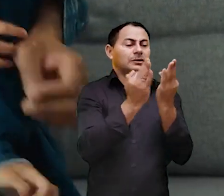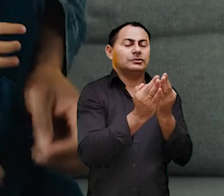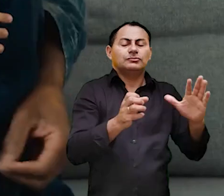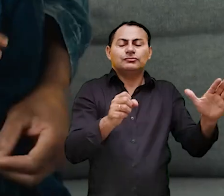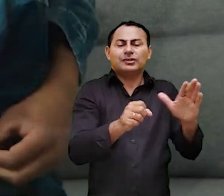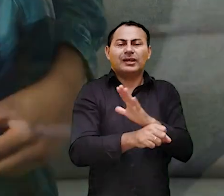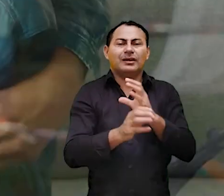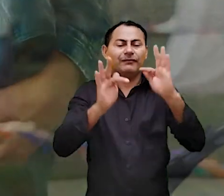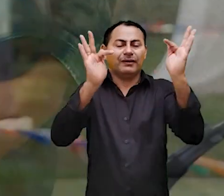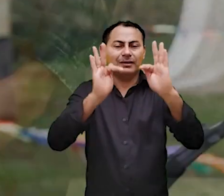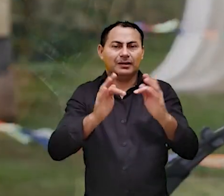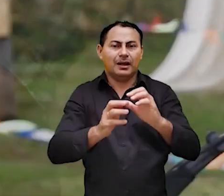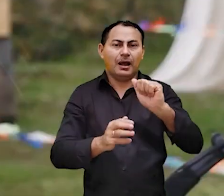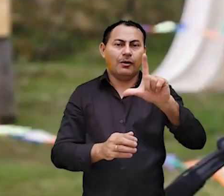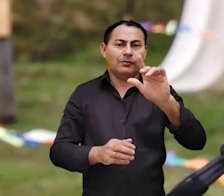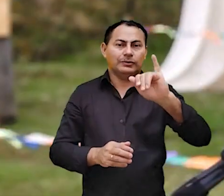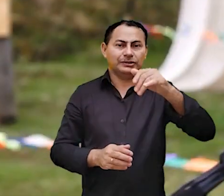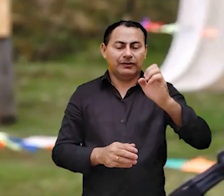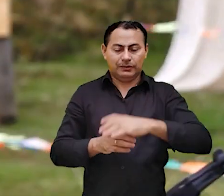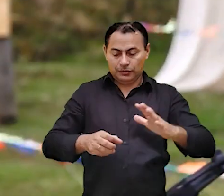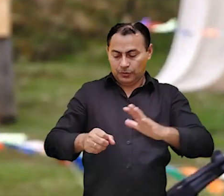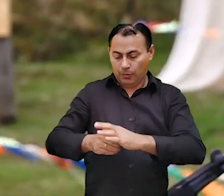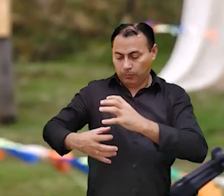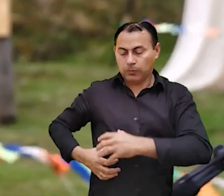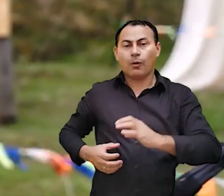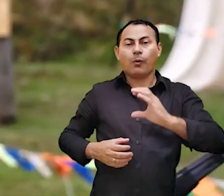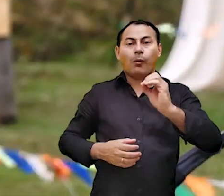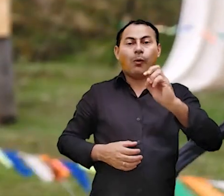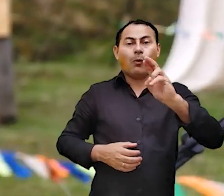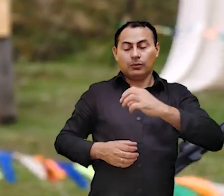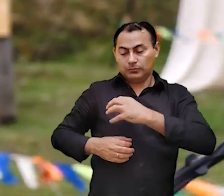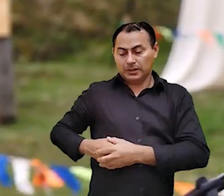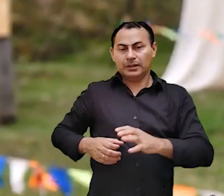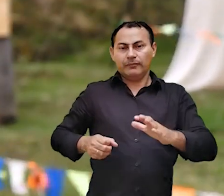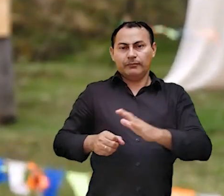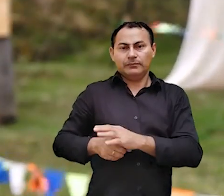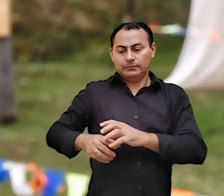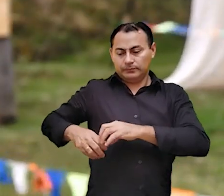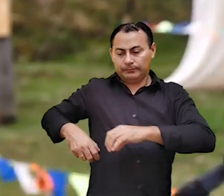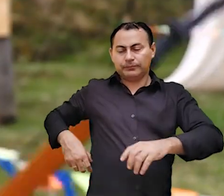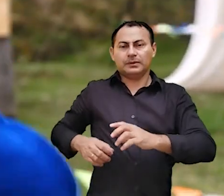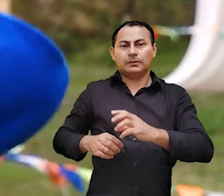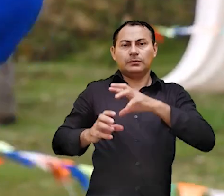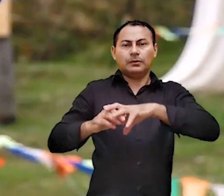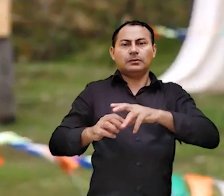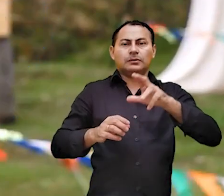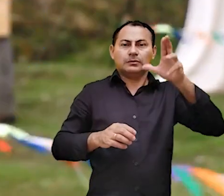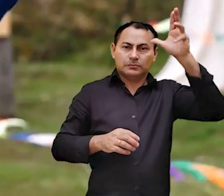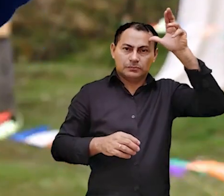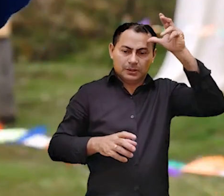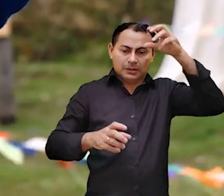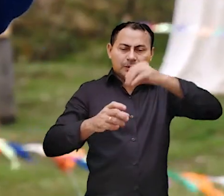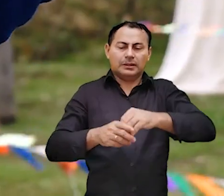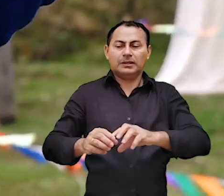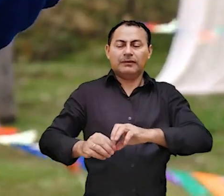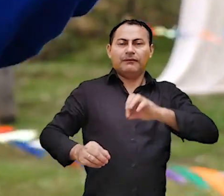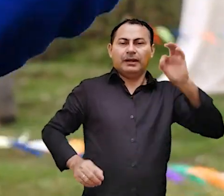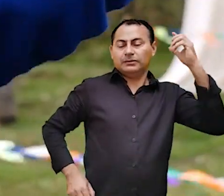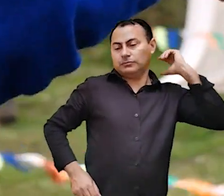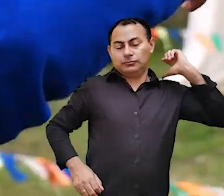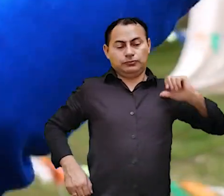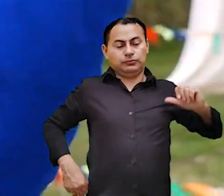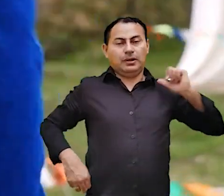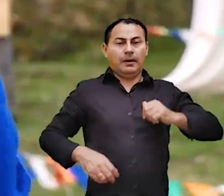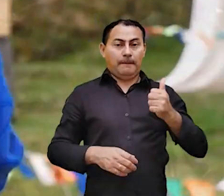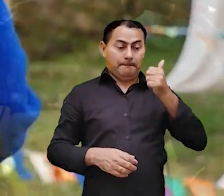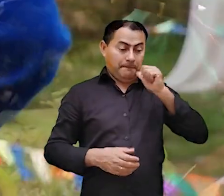aljava cheia deles. A aljava era uma bolsa de couro pequena, pendurada de atravessado nos ombros, onde se carregava as